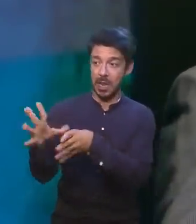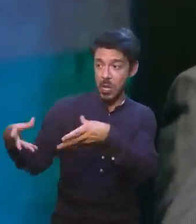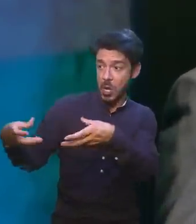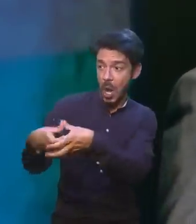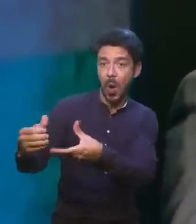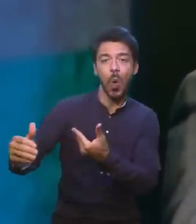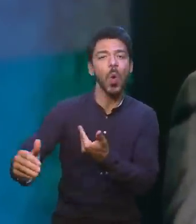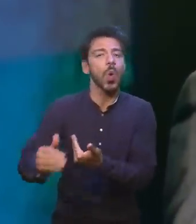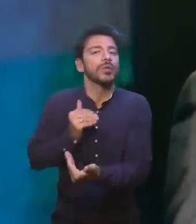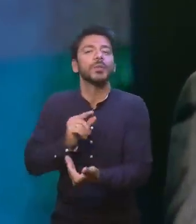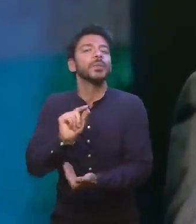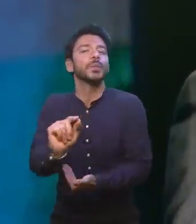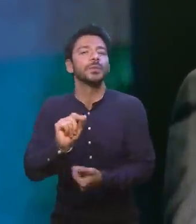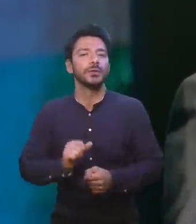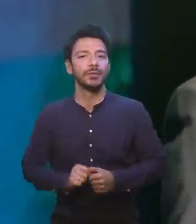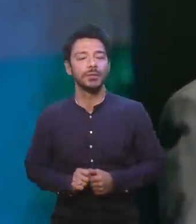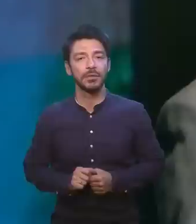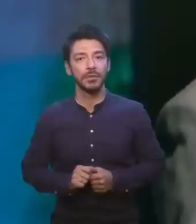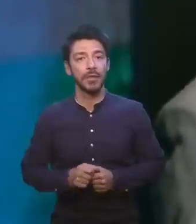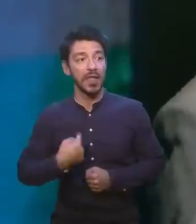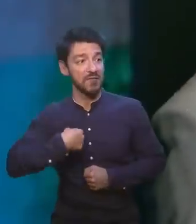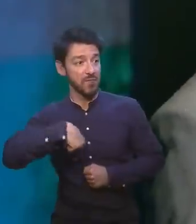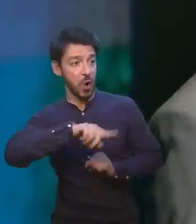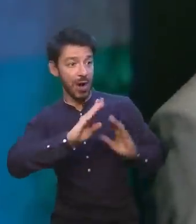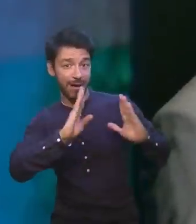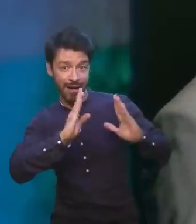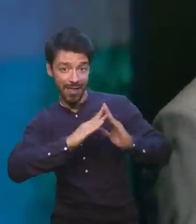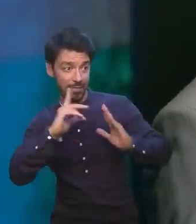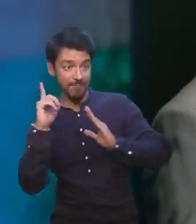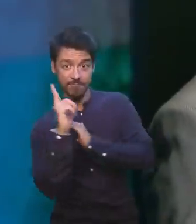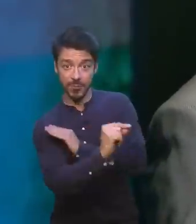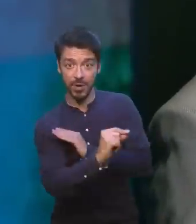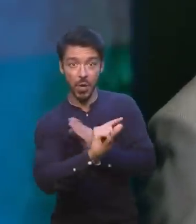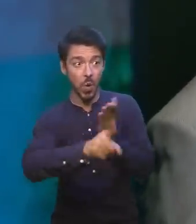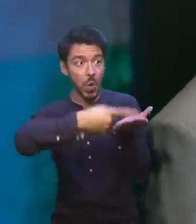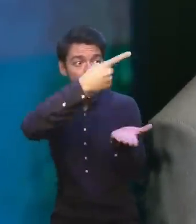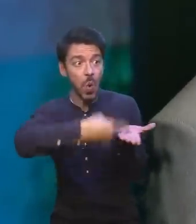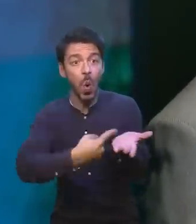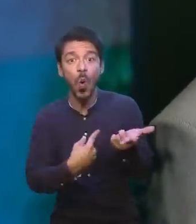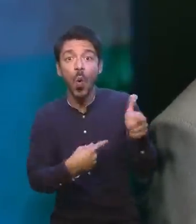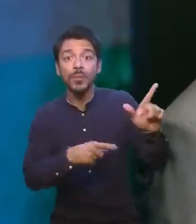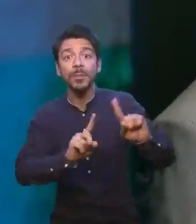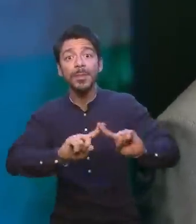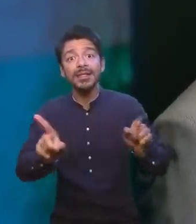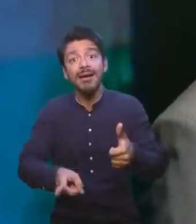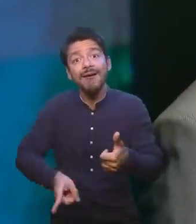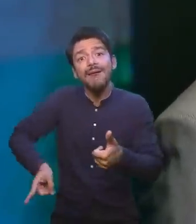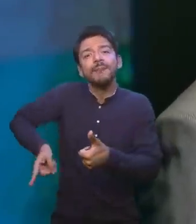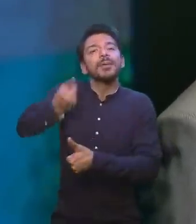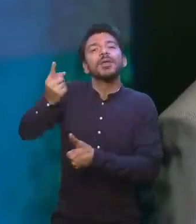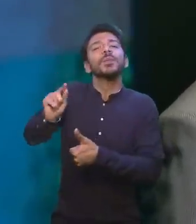nunca saio de casa para qualquer compromisso sem antes